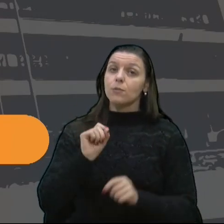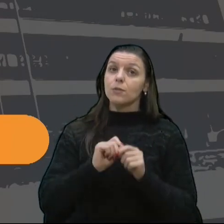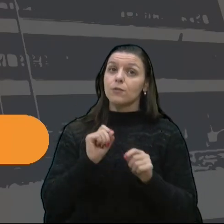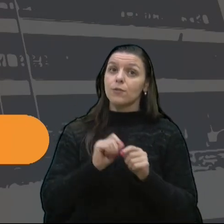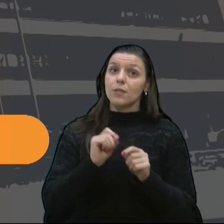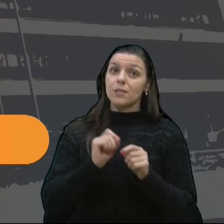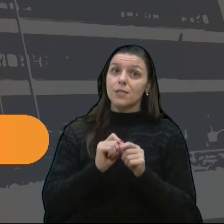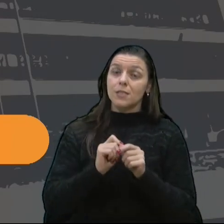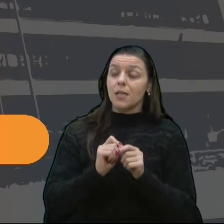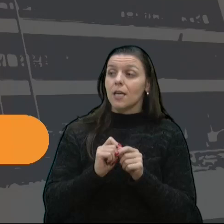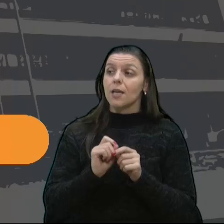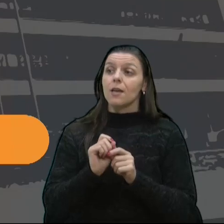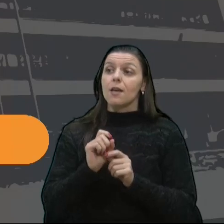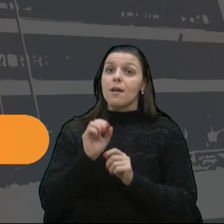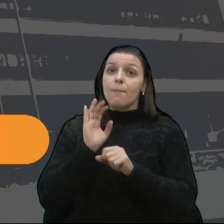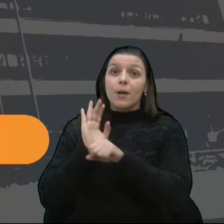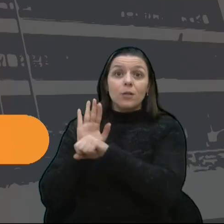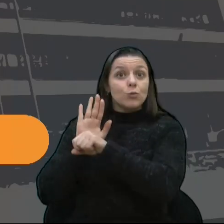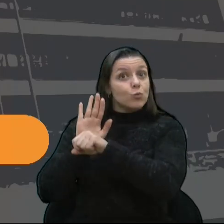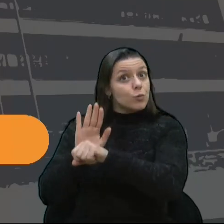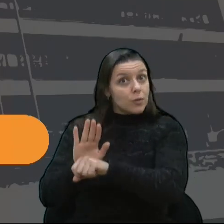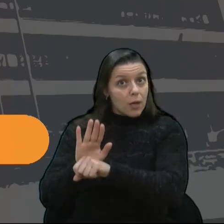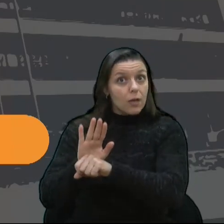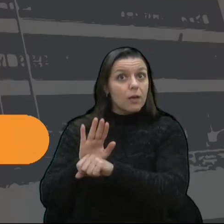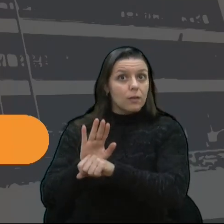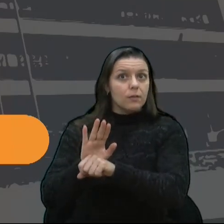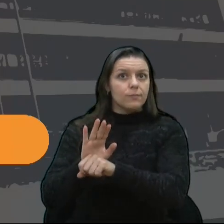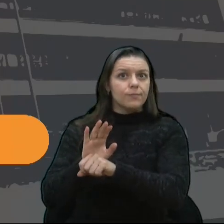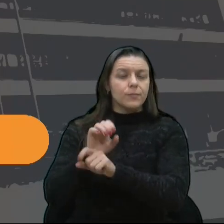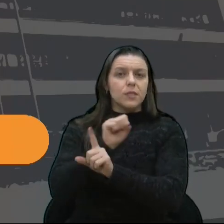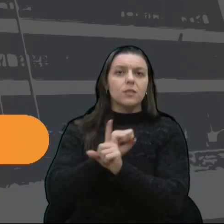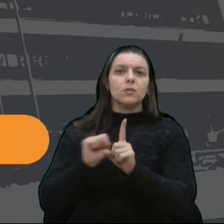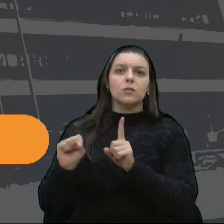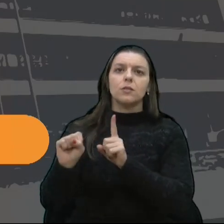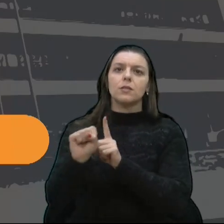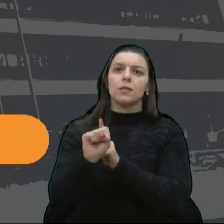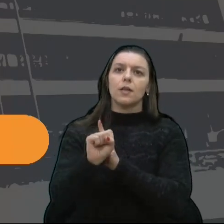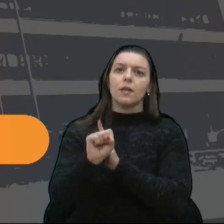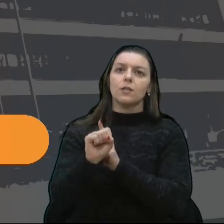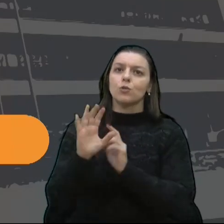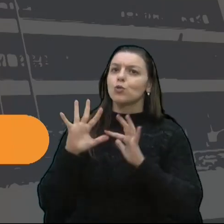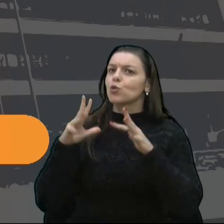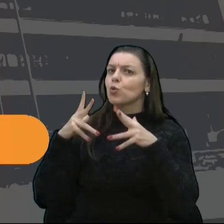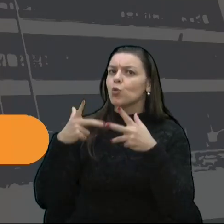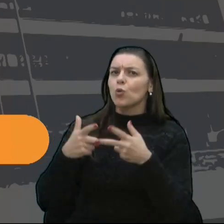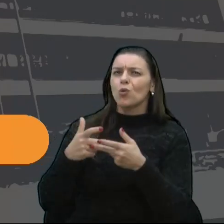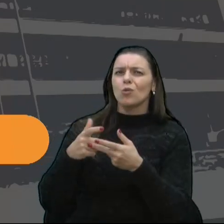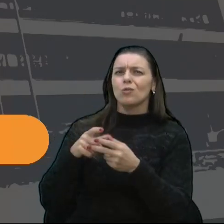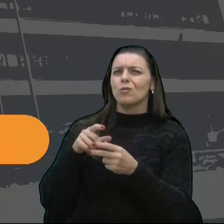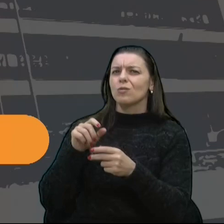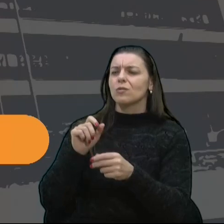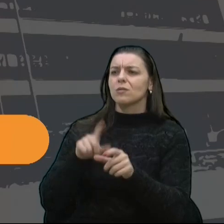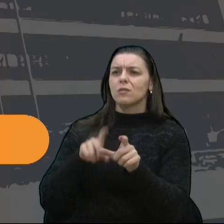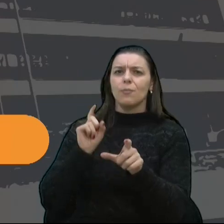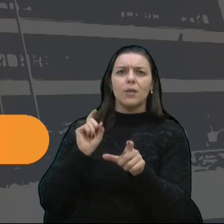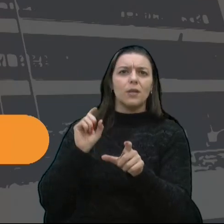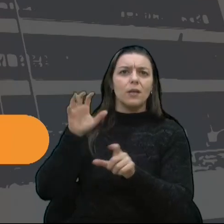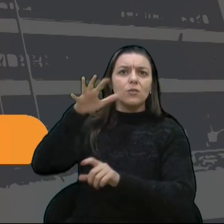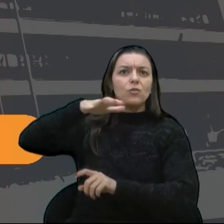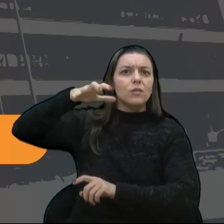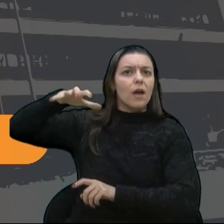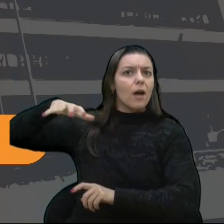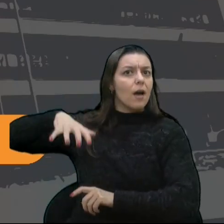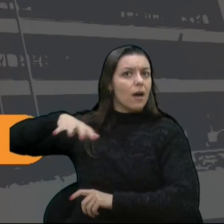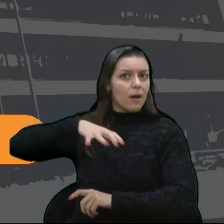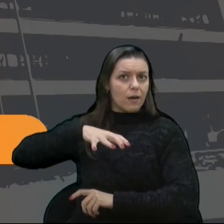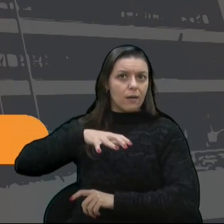algo que vai ajudar a sociedade. Então, eu acho que todo mundo, independente da área que atue, pode fazer isso.